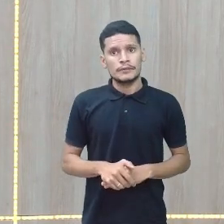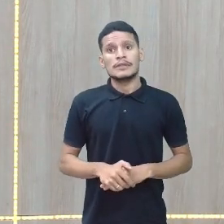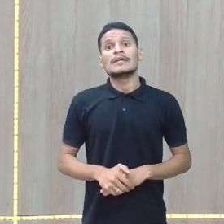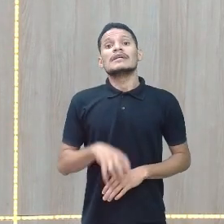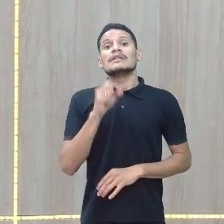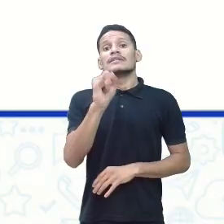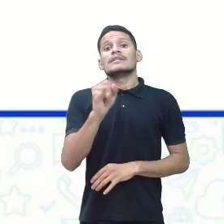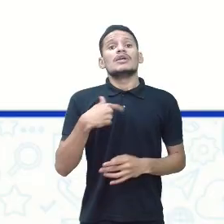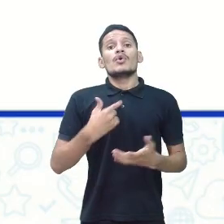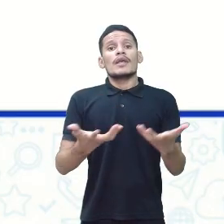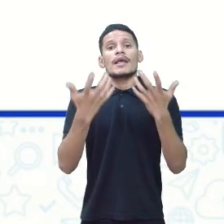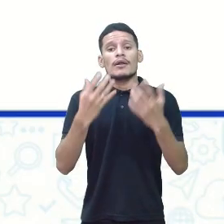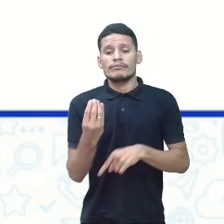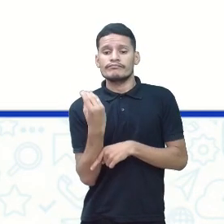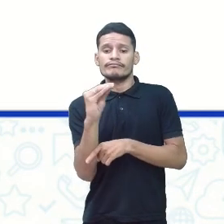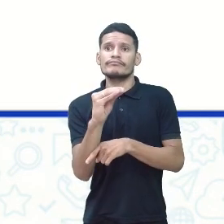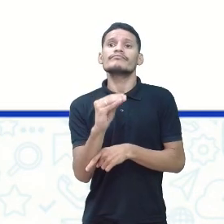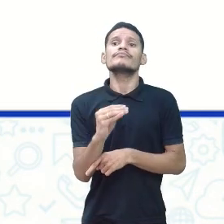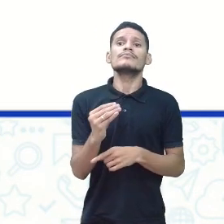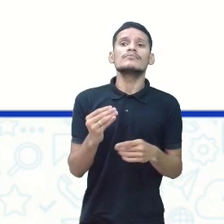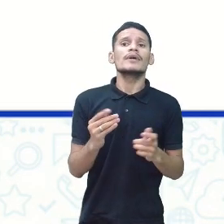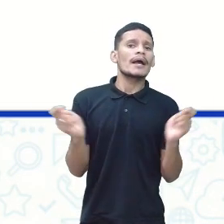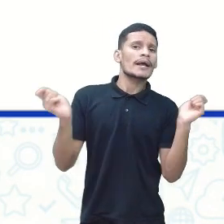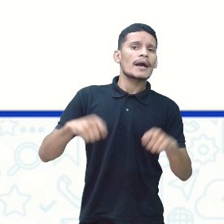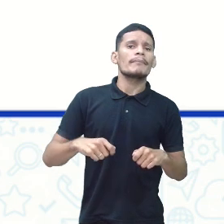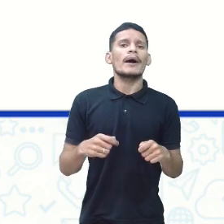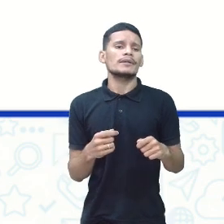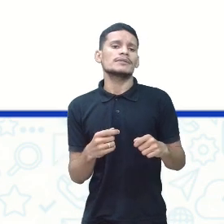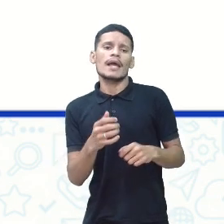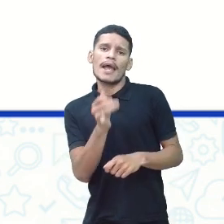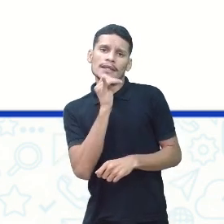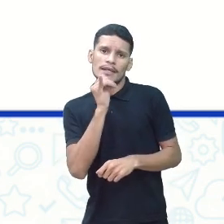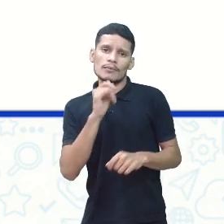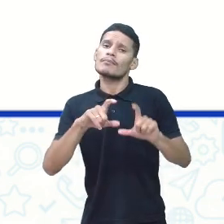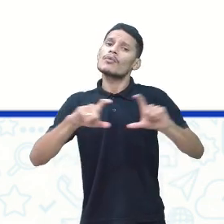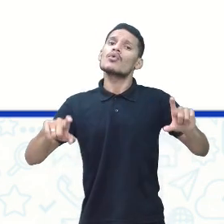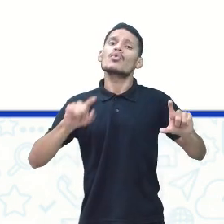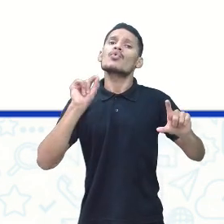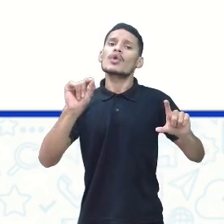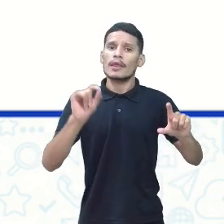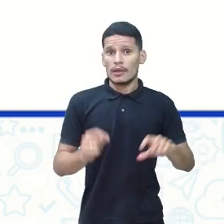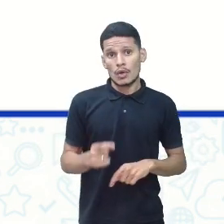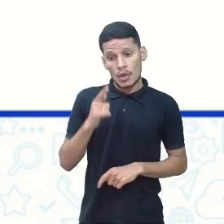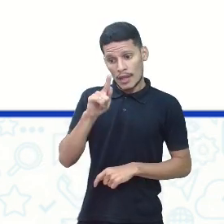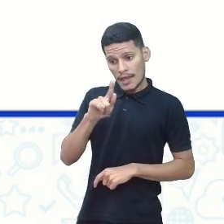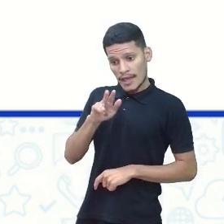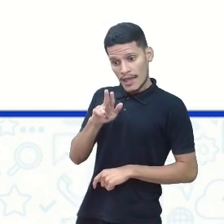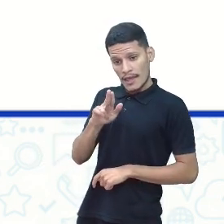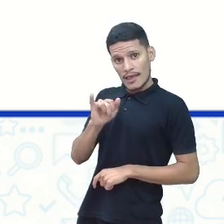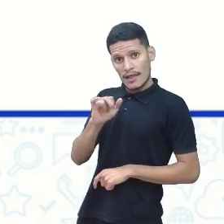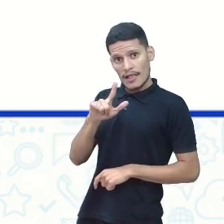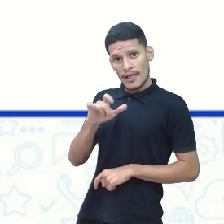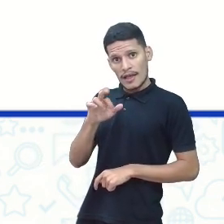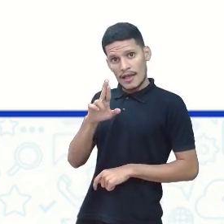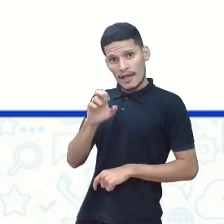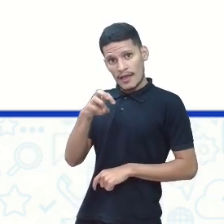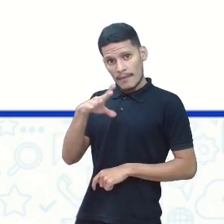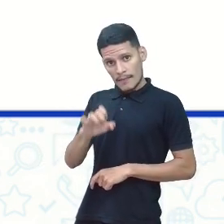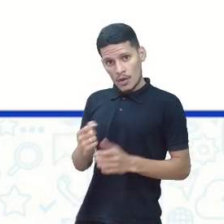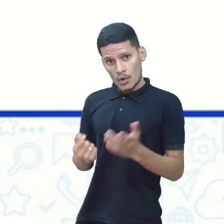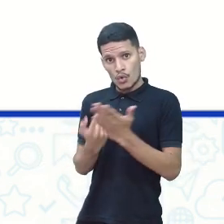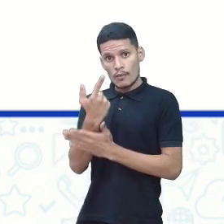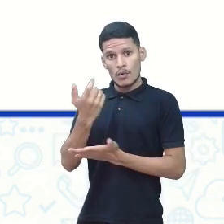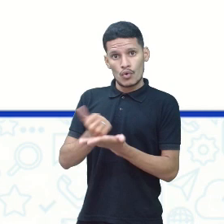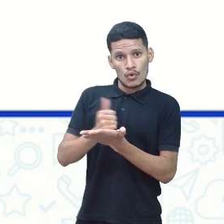Se quisesse colocar a vírgula, não é? Neste exemplo, ficaria assim. Guilherme comprou um jogo imobiliário para o